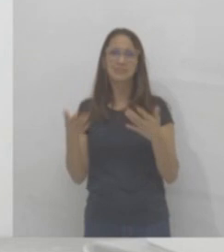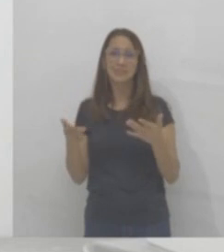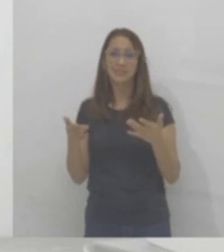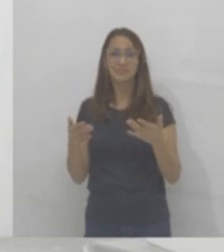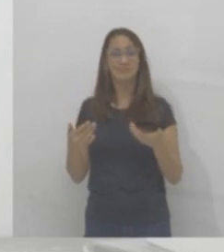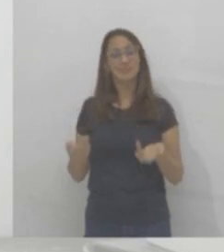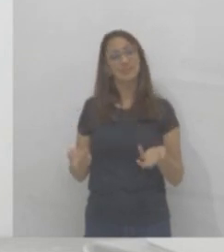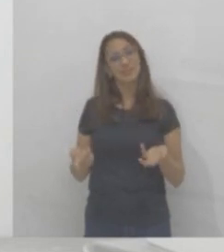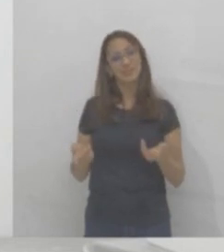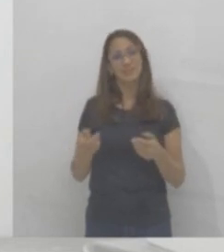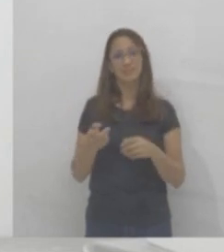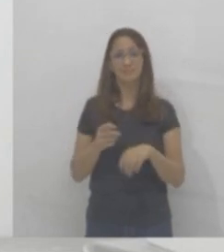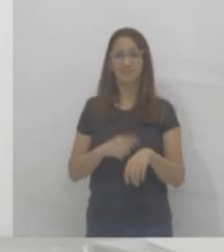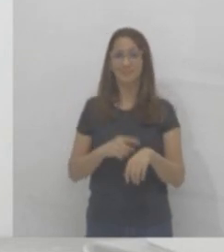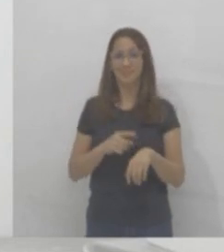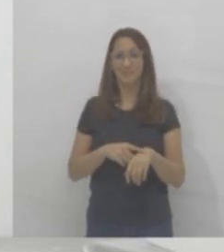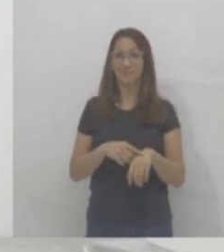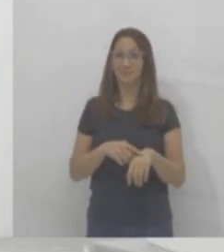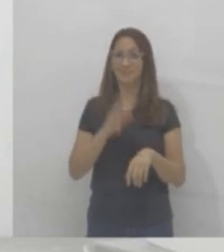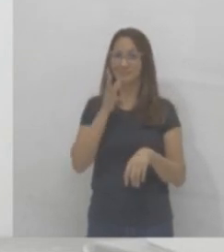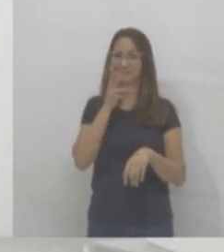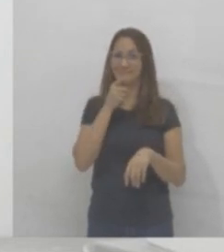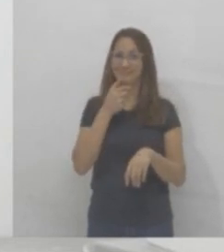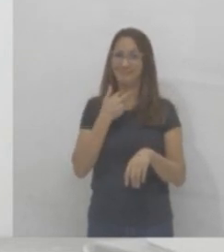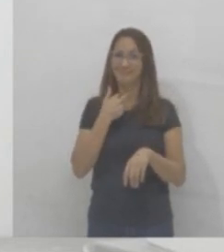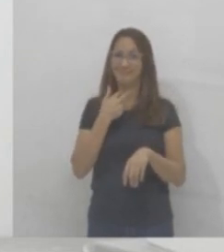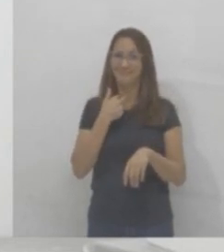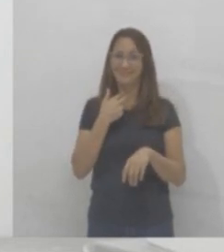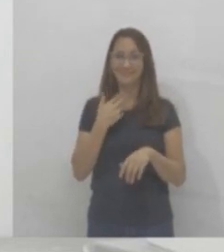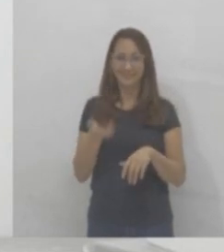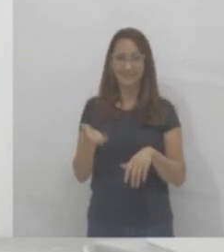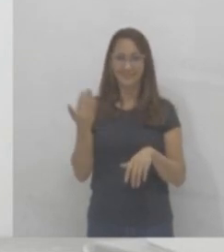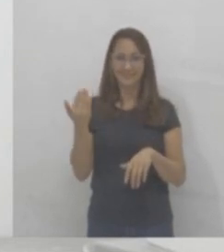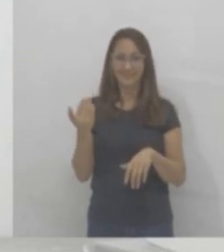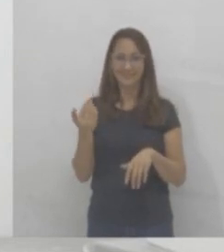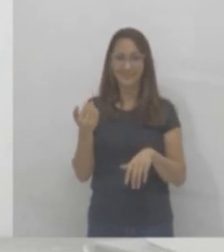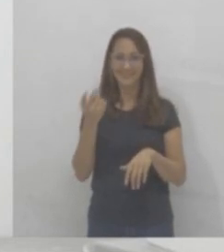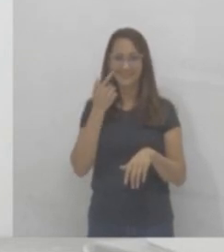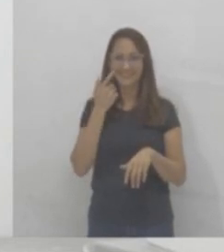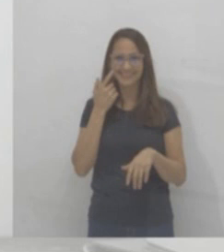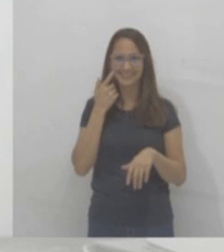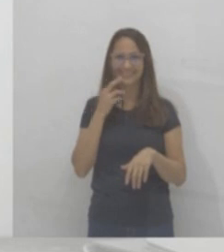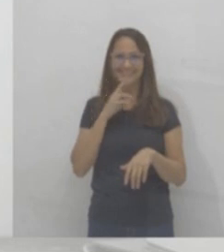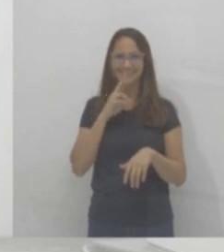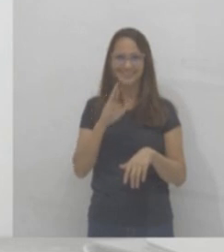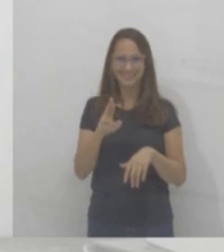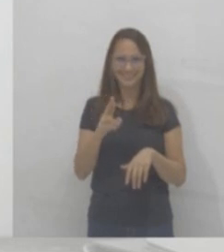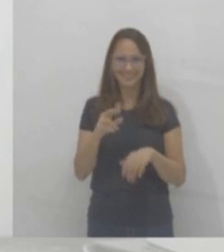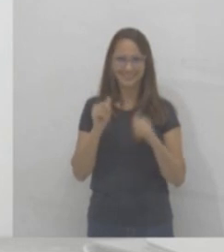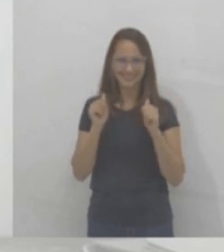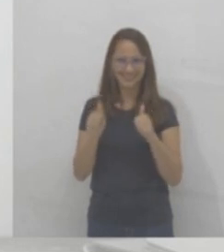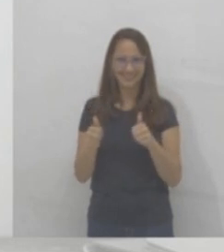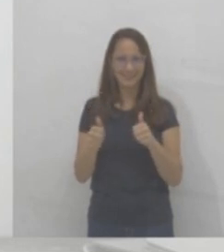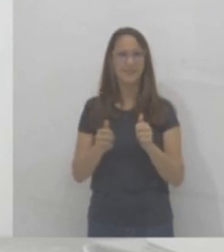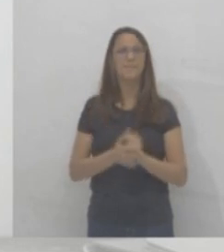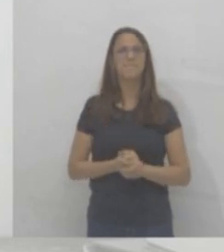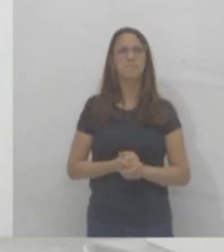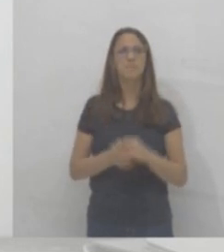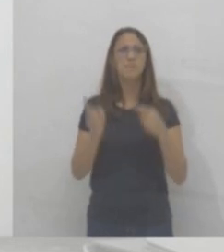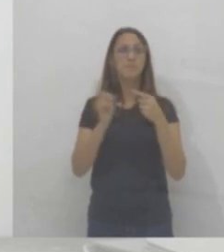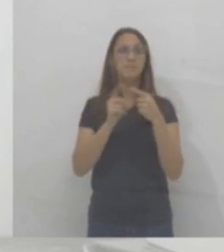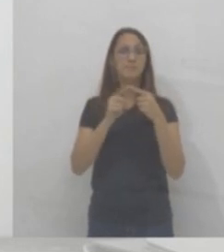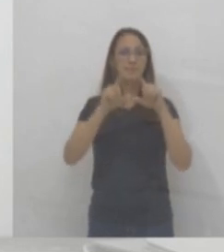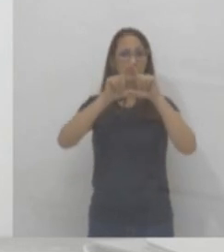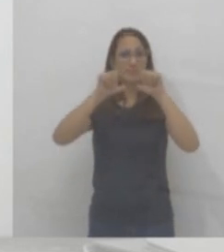tem todo dia, né? Vamos lá. Temos que continuar. Vamos fechar aqui então esse resultado. Tá certo? Olha lá. Primeira